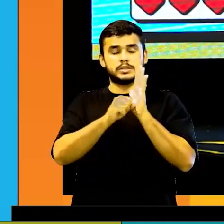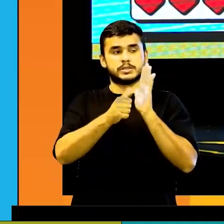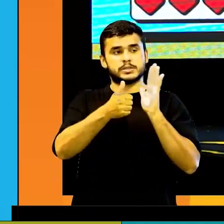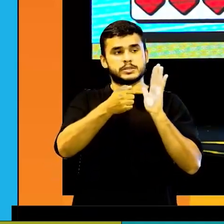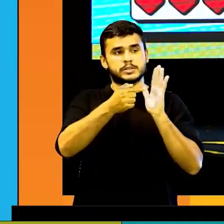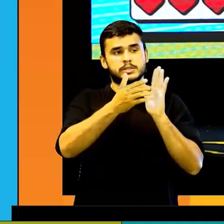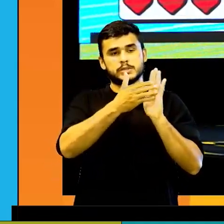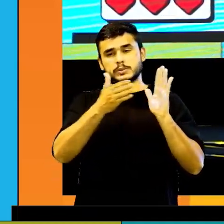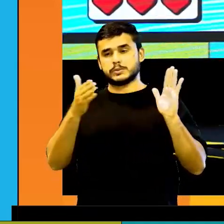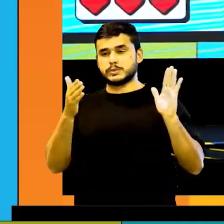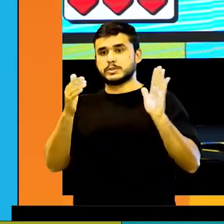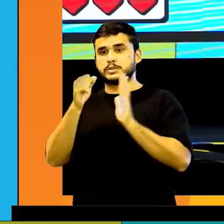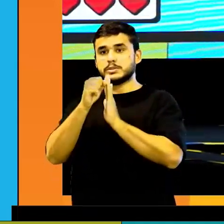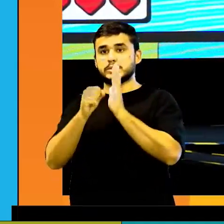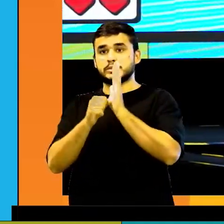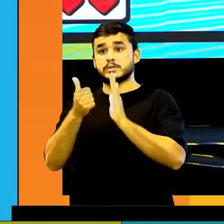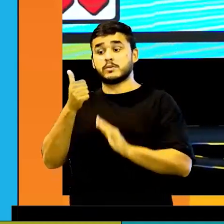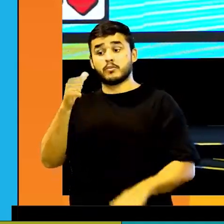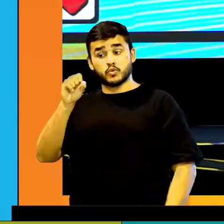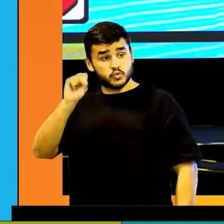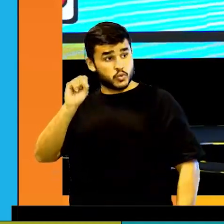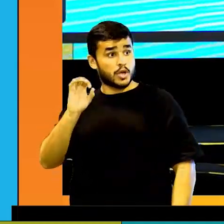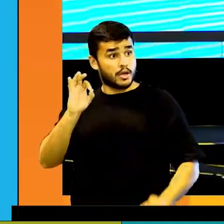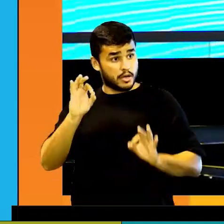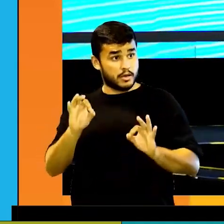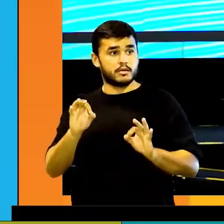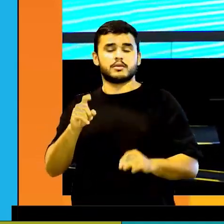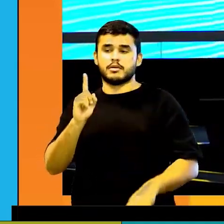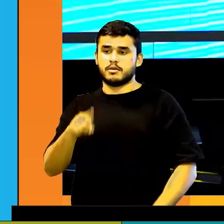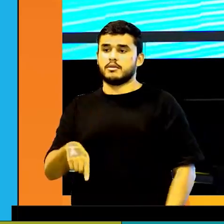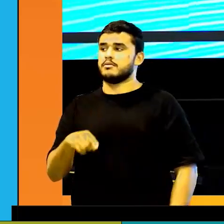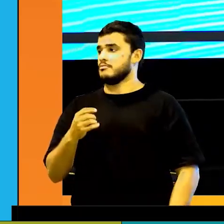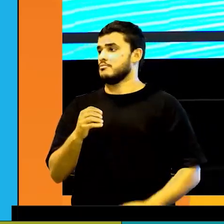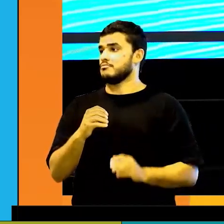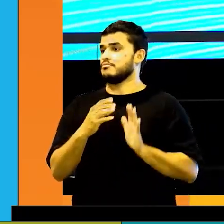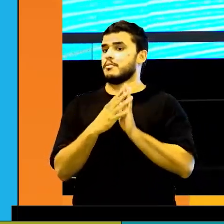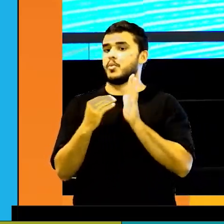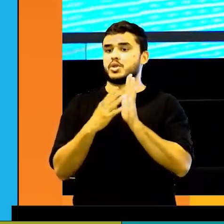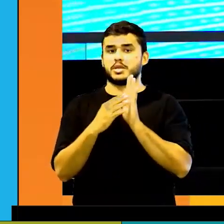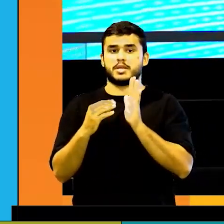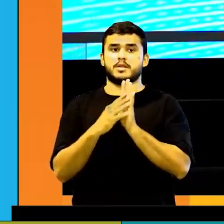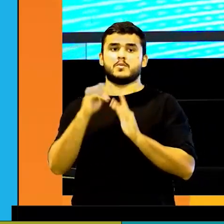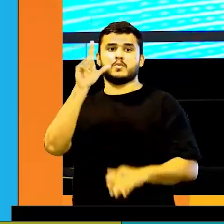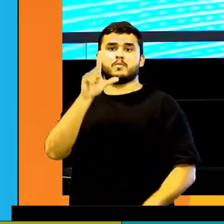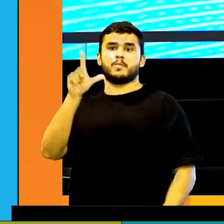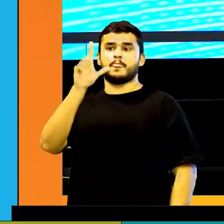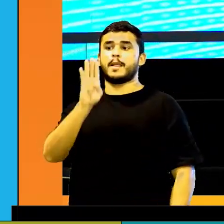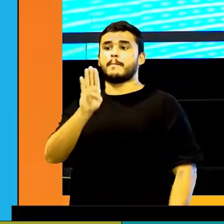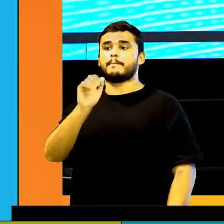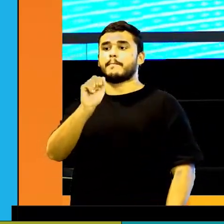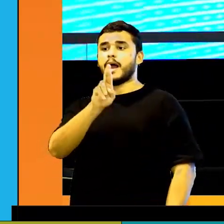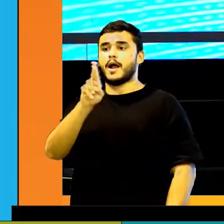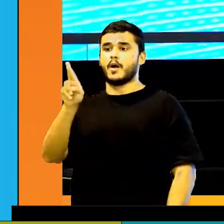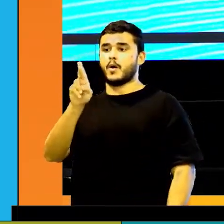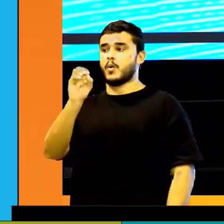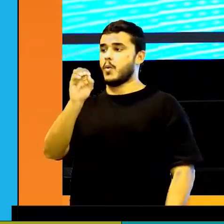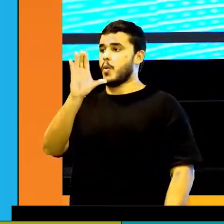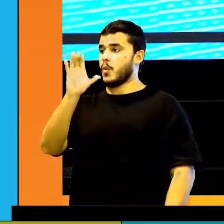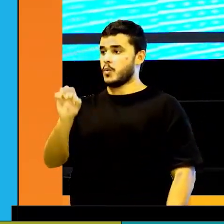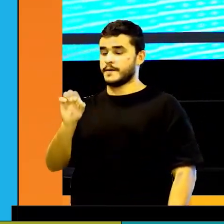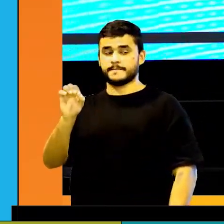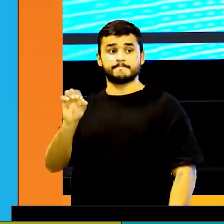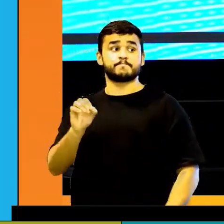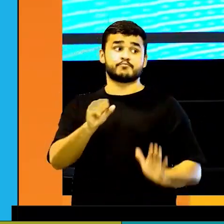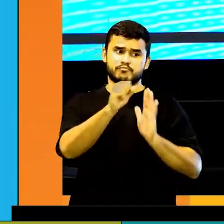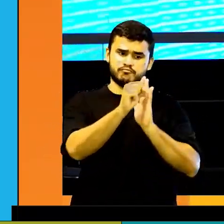século XVIII, aliás, até boa parte do século XVIII. O Barroco foi escola extensa, de grande duração, se estendeu do comecinho do